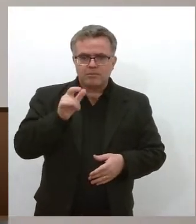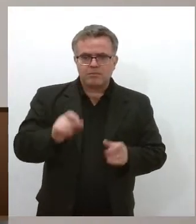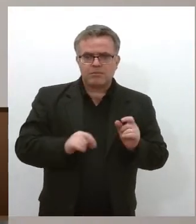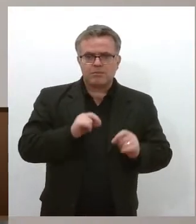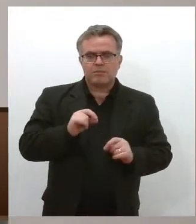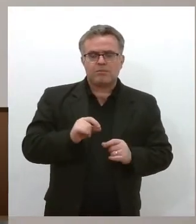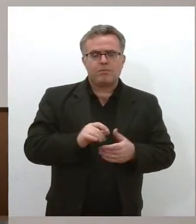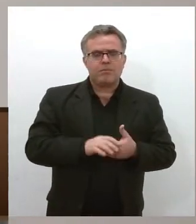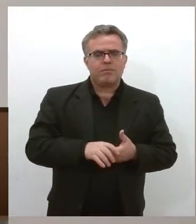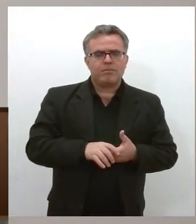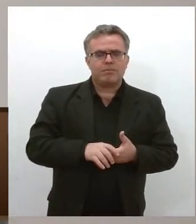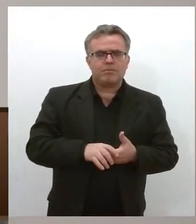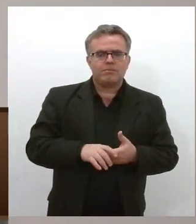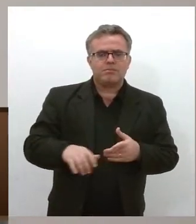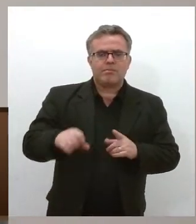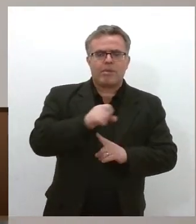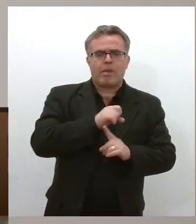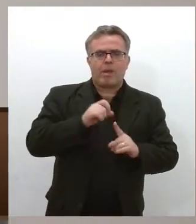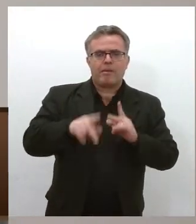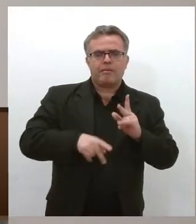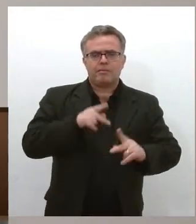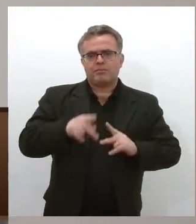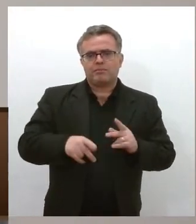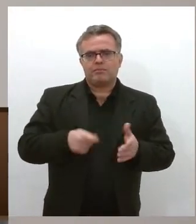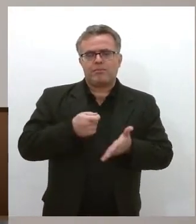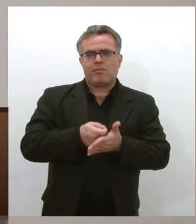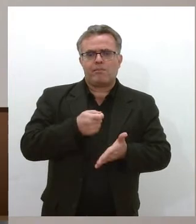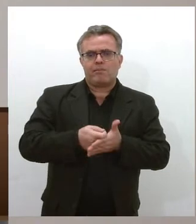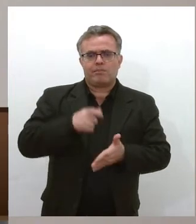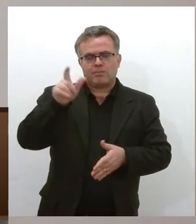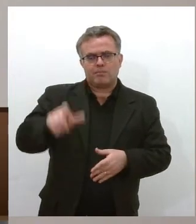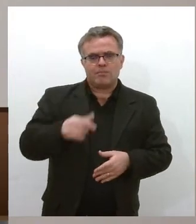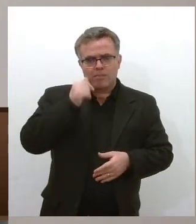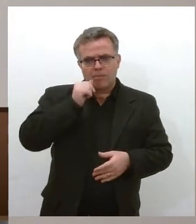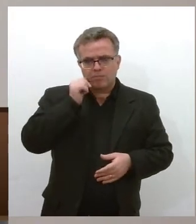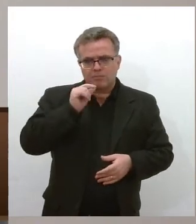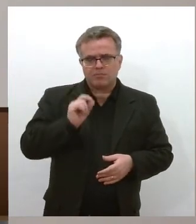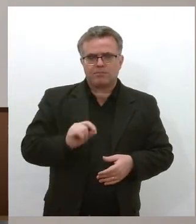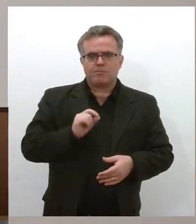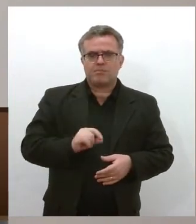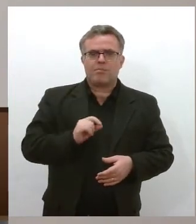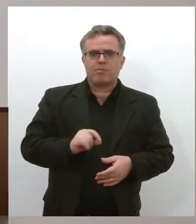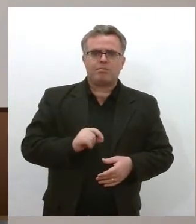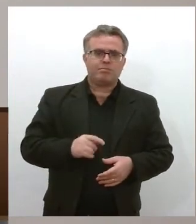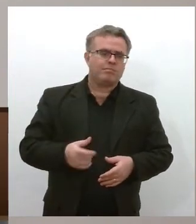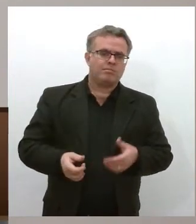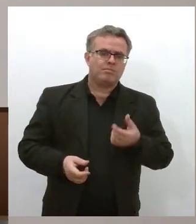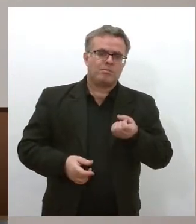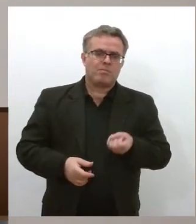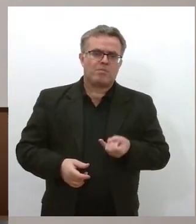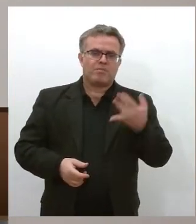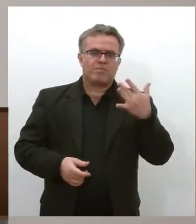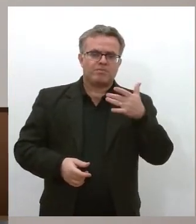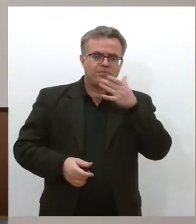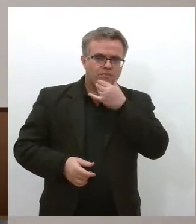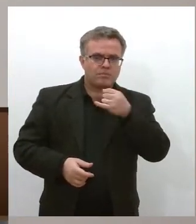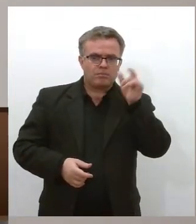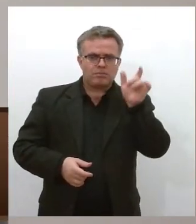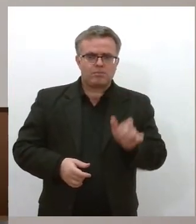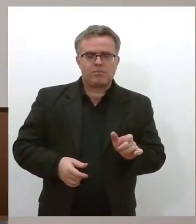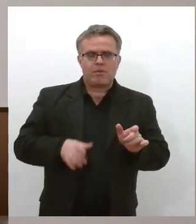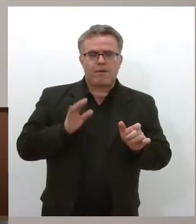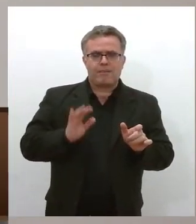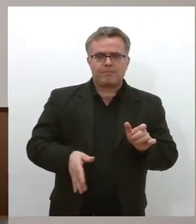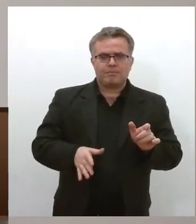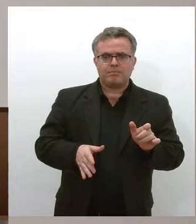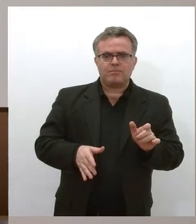a péssima mania de cobrar mais das mulheres, né? O tanto de homens que já passaram pelas casas legislativas,